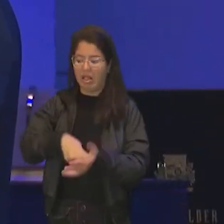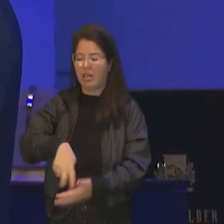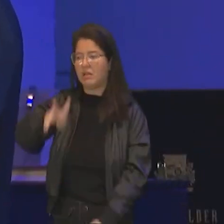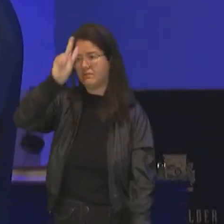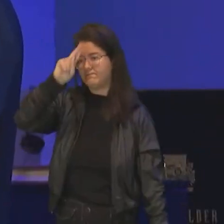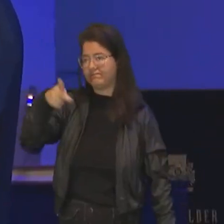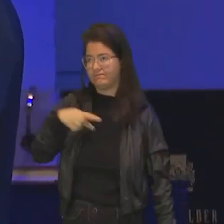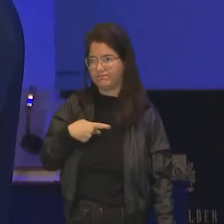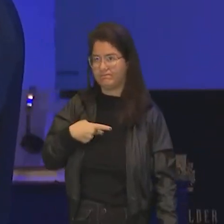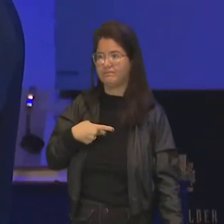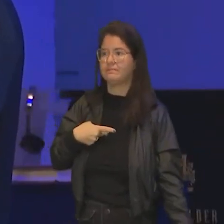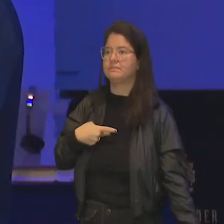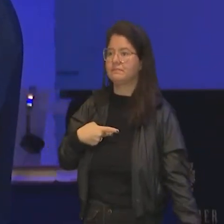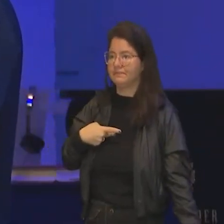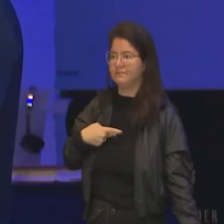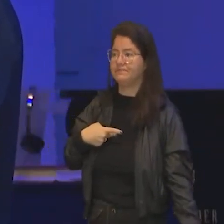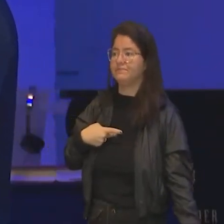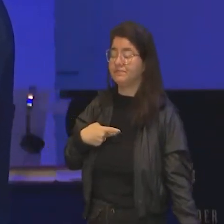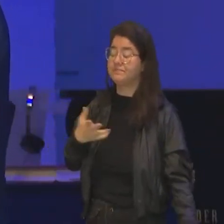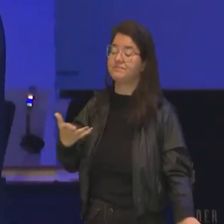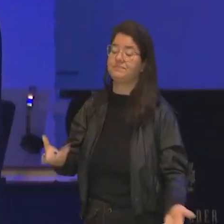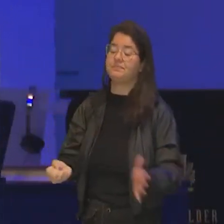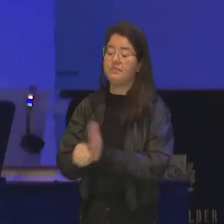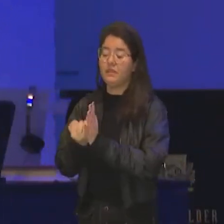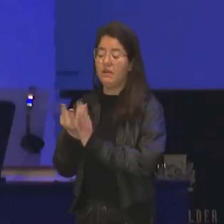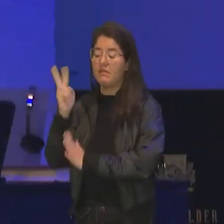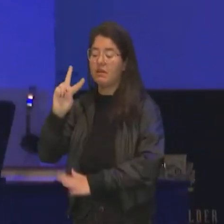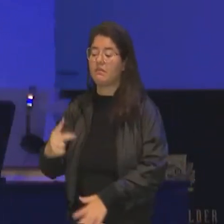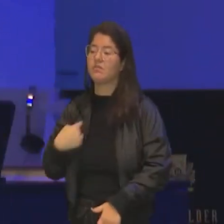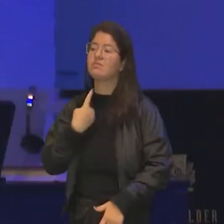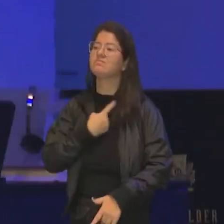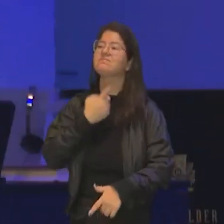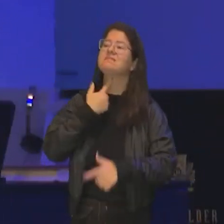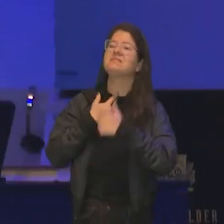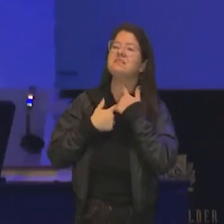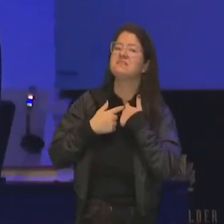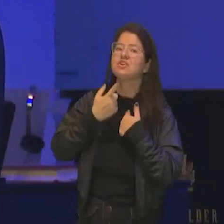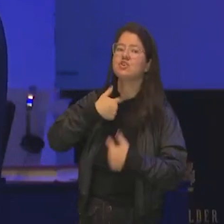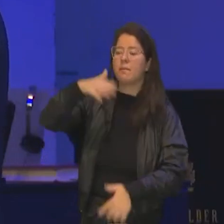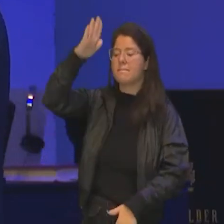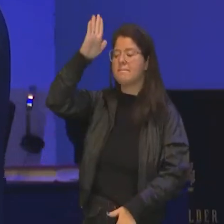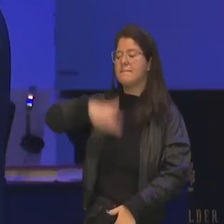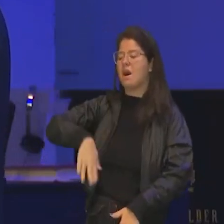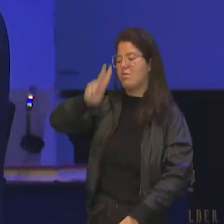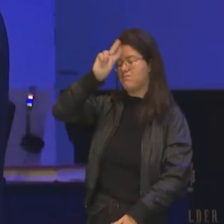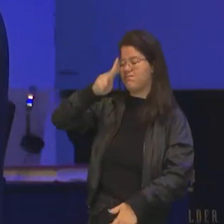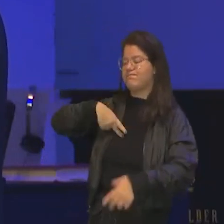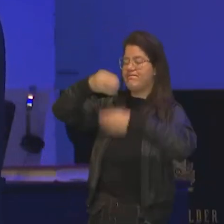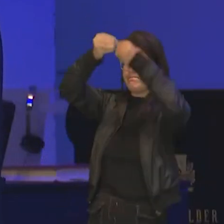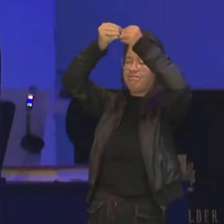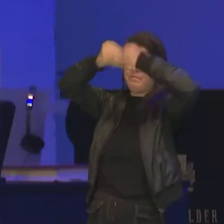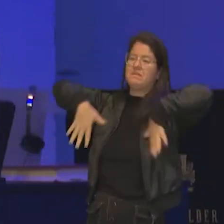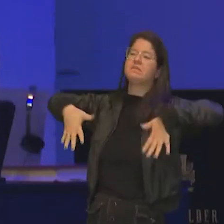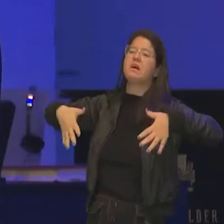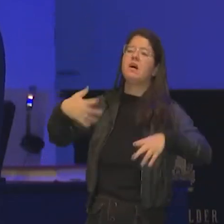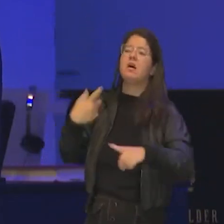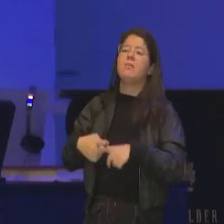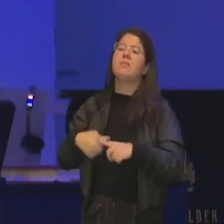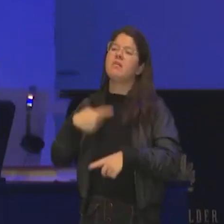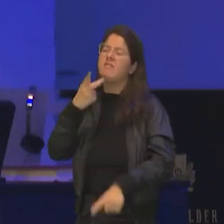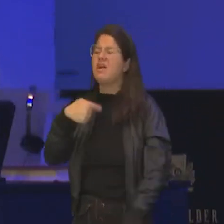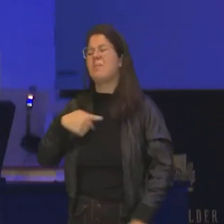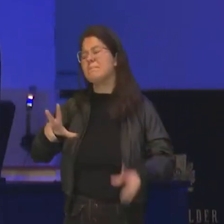mesmos. E muitas vezes desejamos o próprio mal para nós mesmos, porque falamos assim,